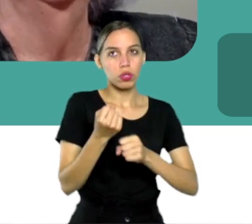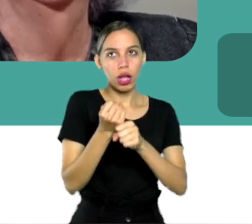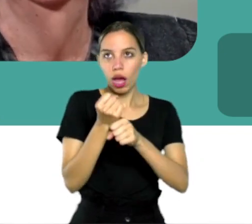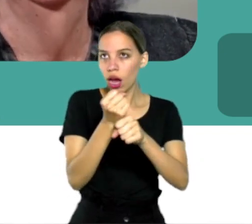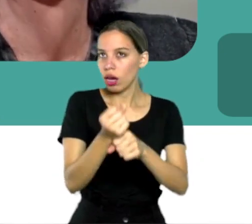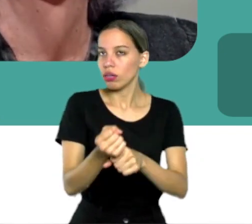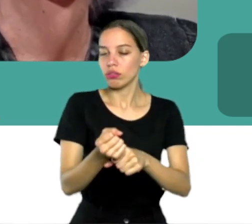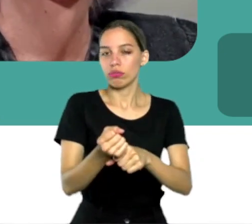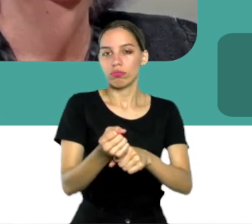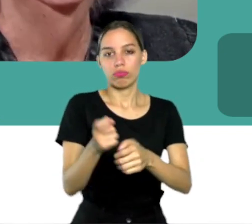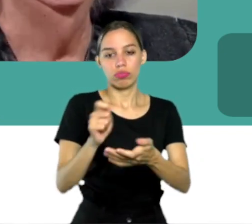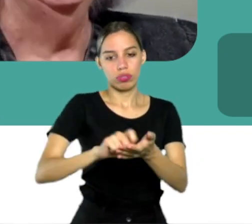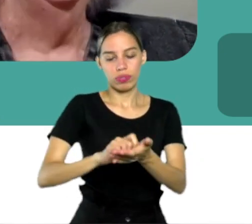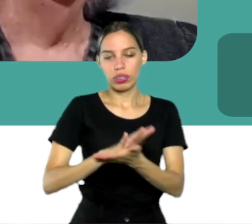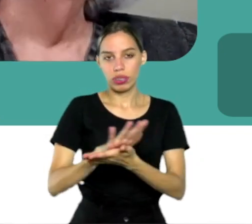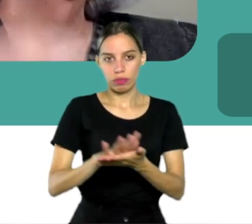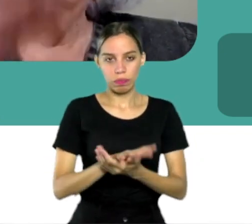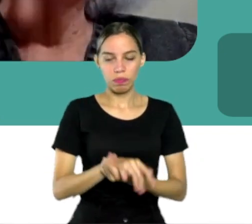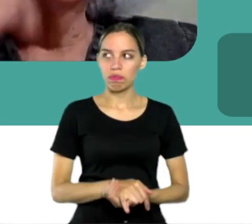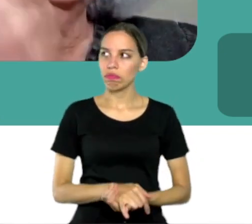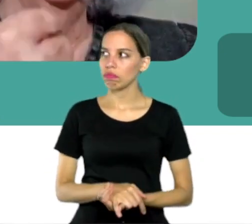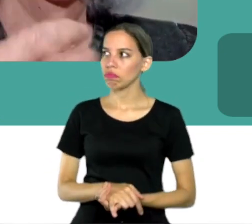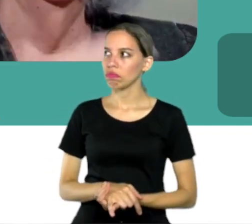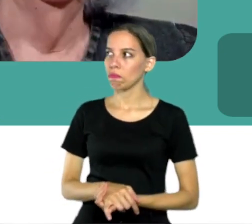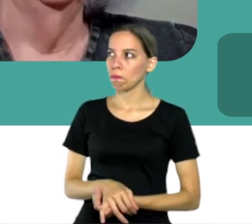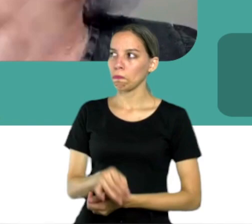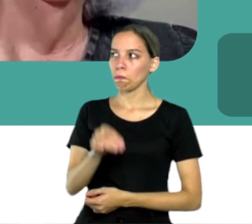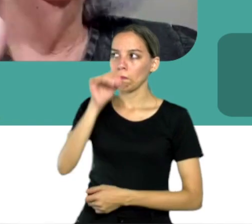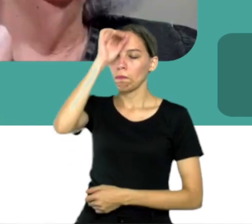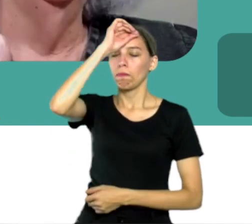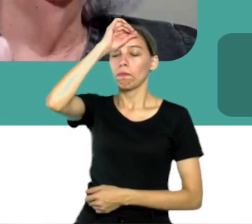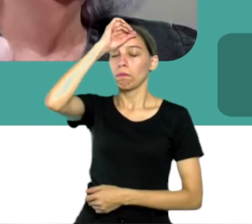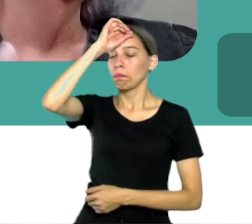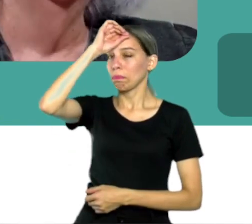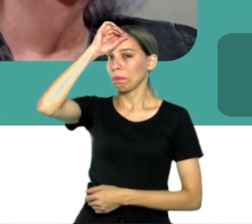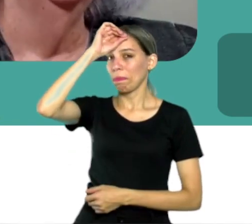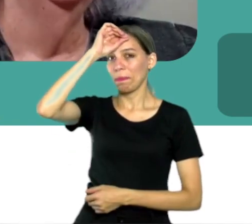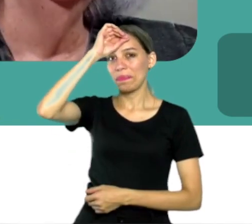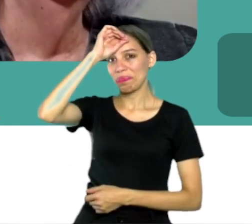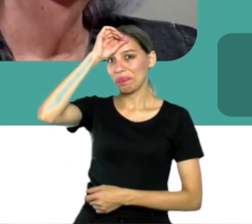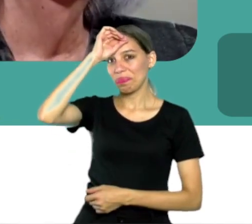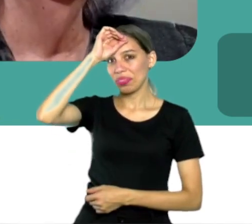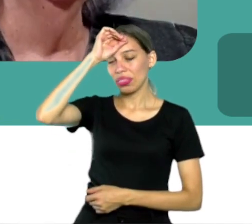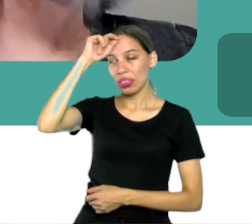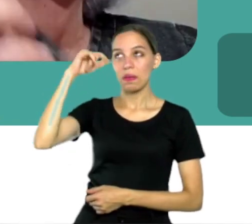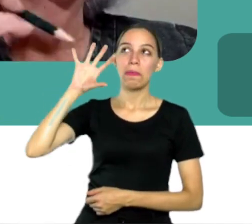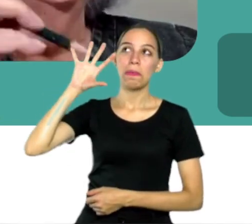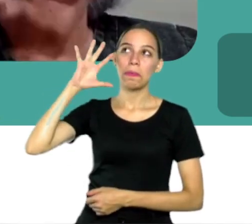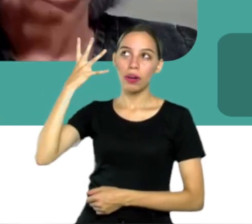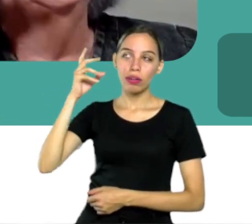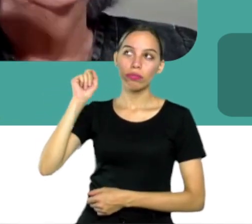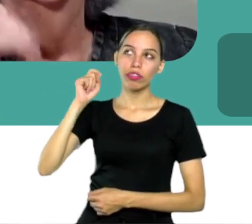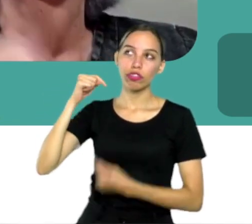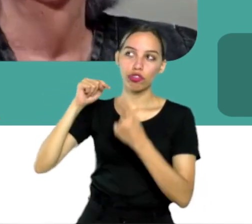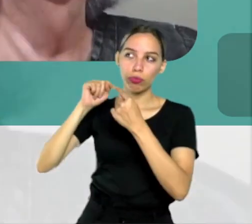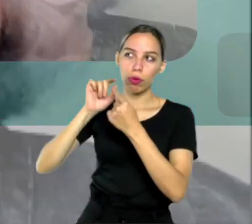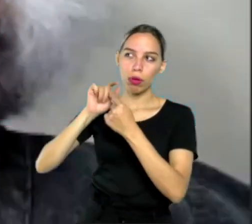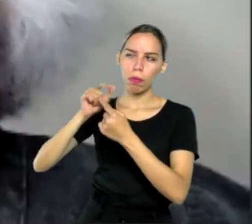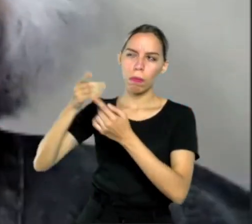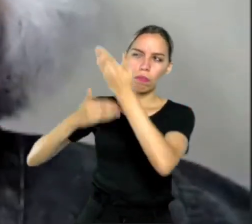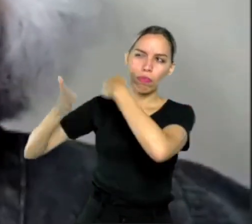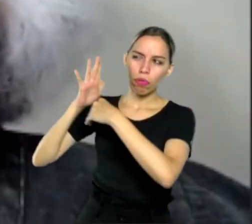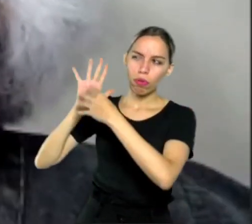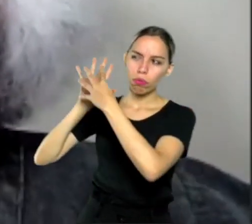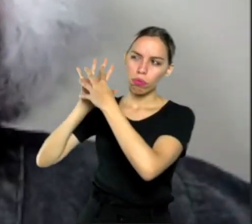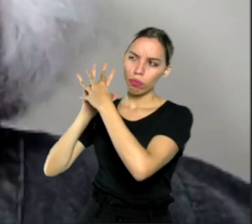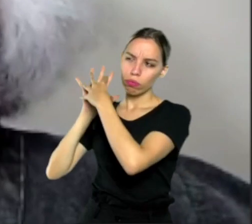Não tenho ideia. Eu acho que eu resgatei uma coisa que estava lá,